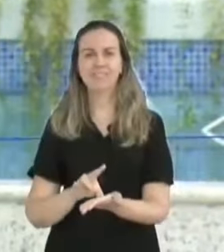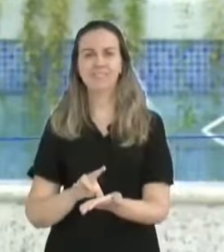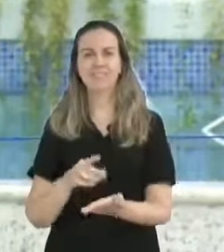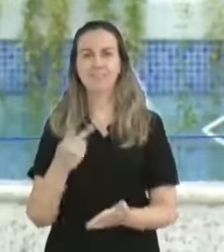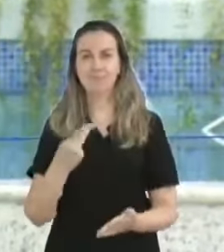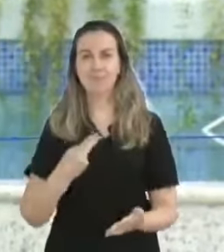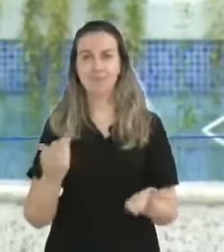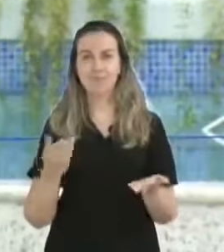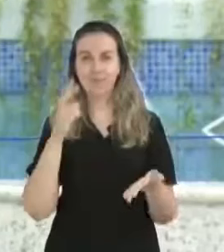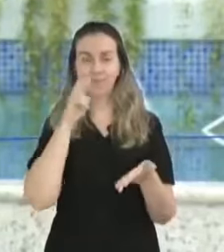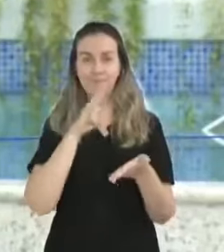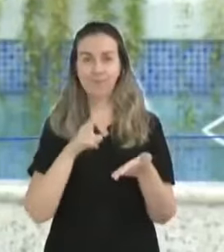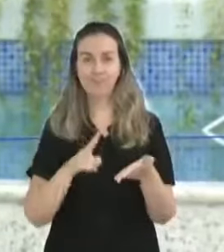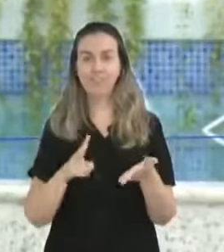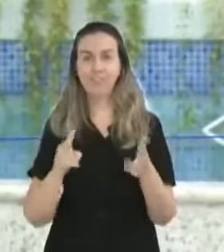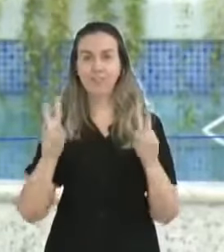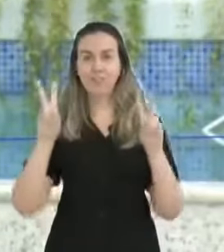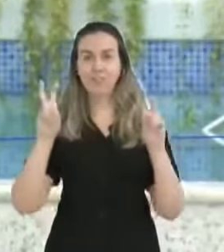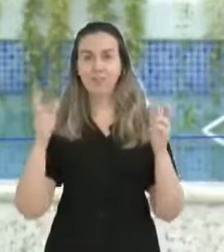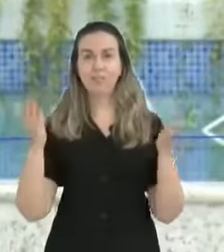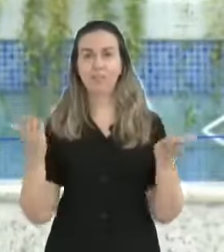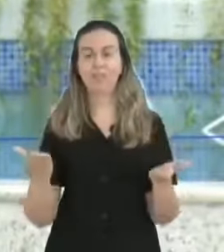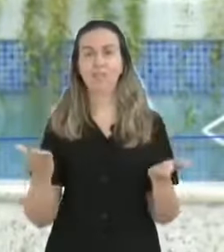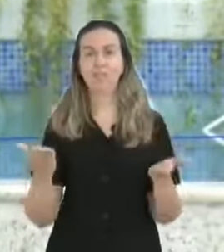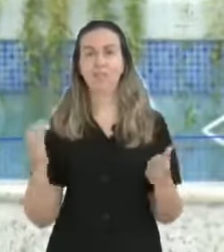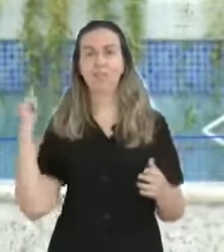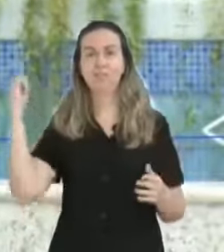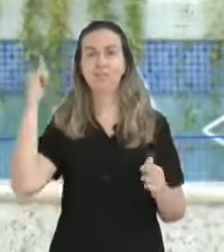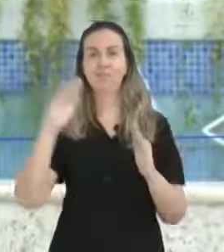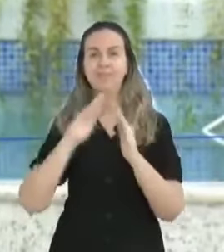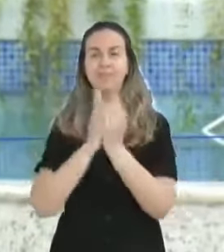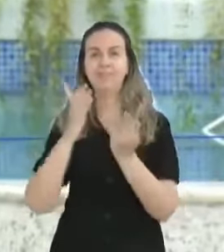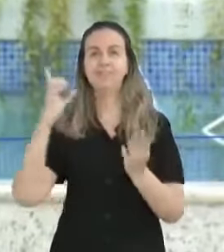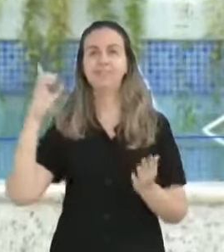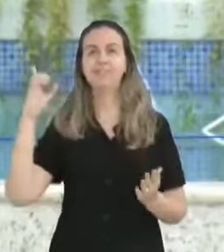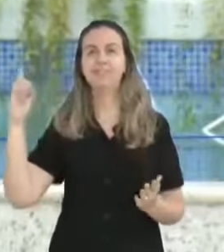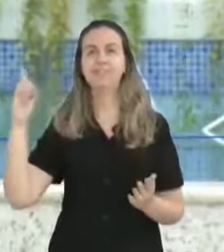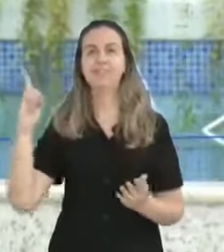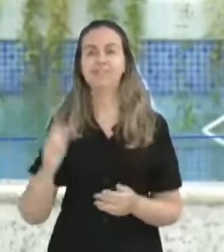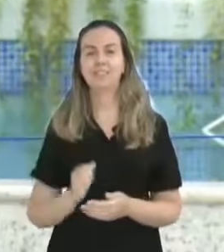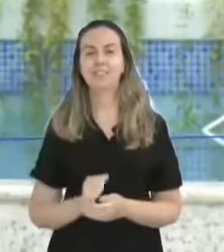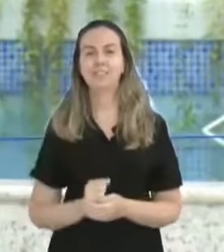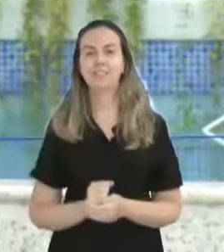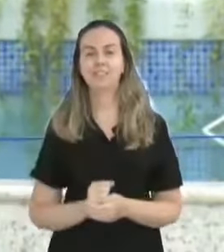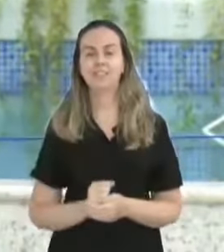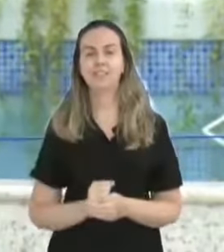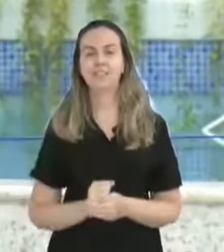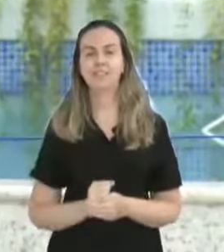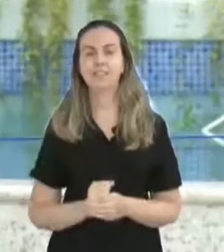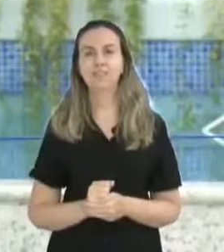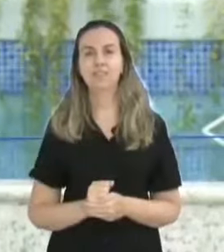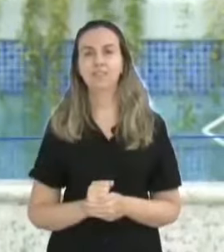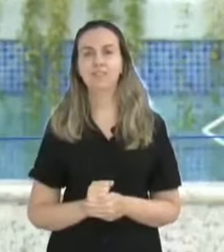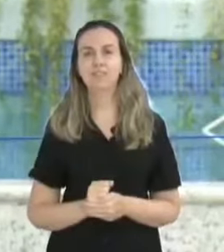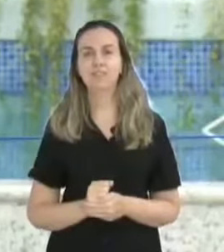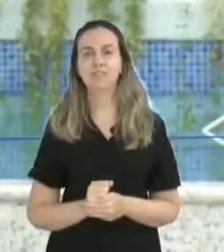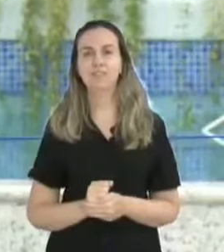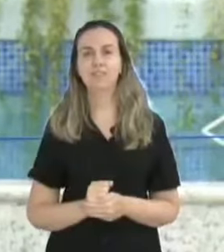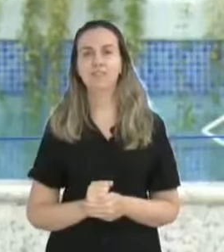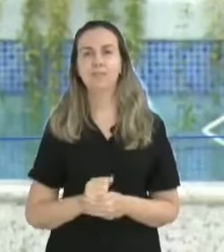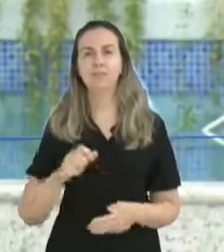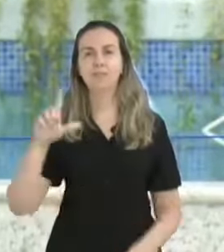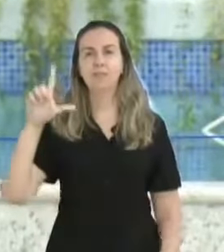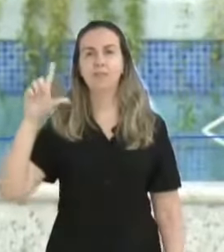nós temos lido um texto bastante importante da palavra de Deus no livro